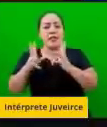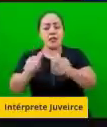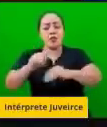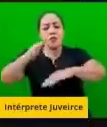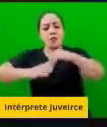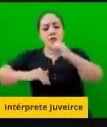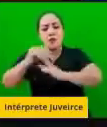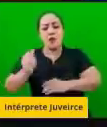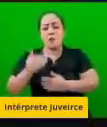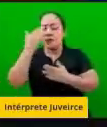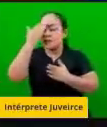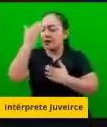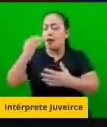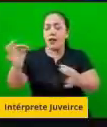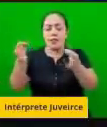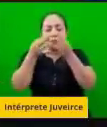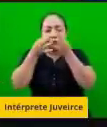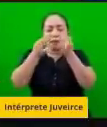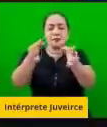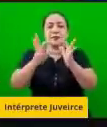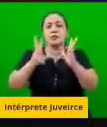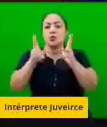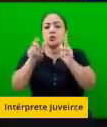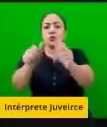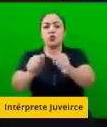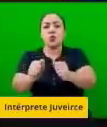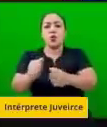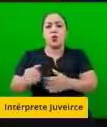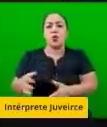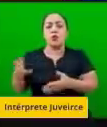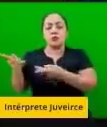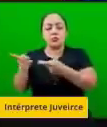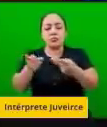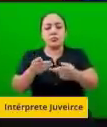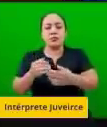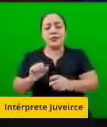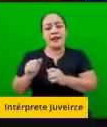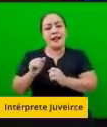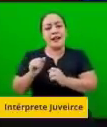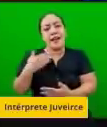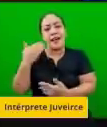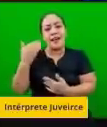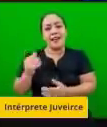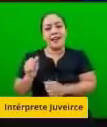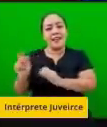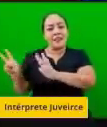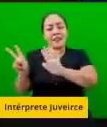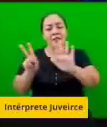todos e todas. E até a próxima live. Muito obrigado.